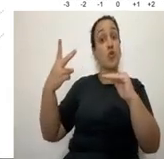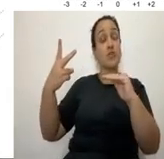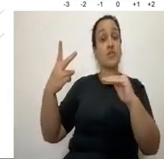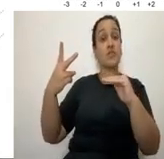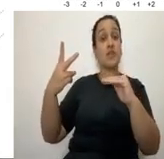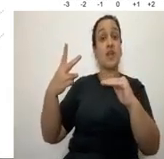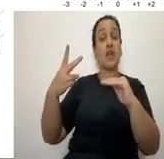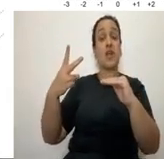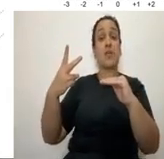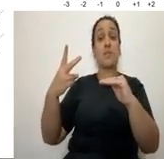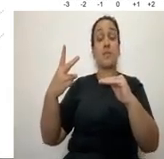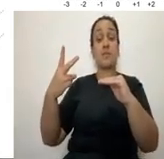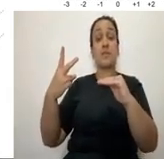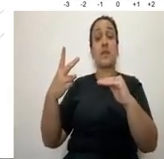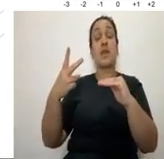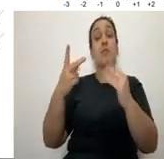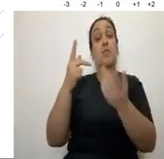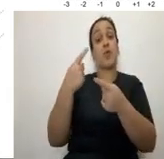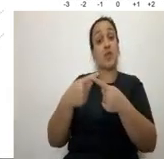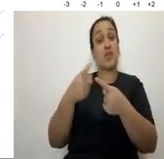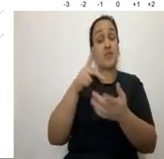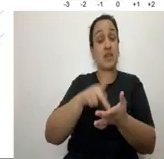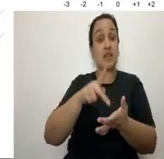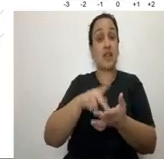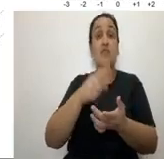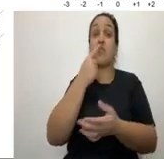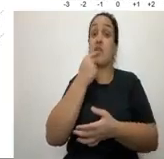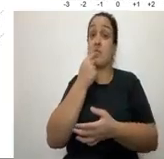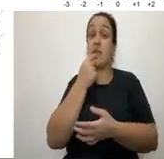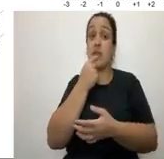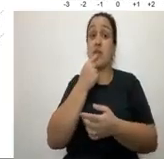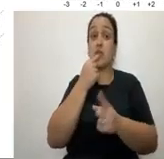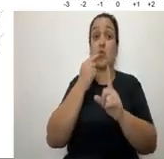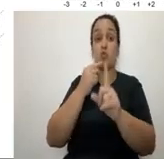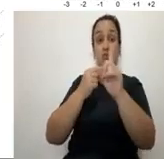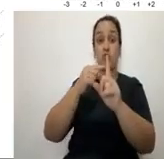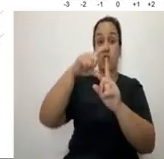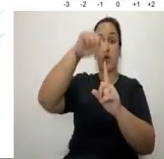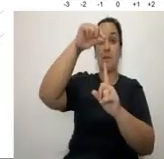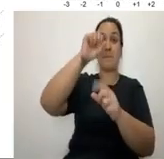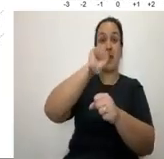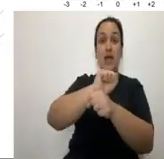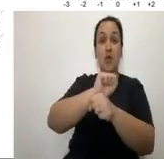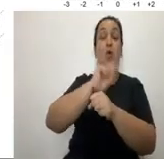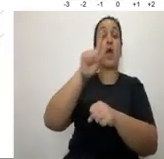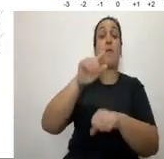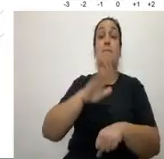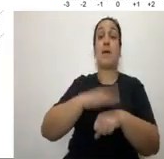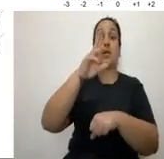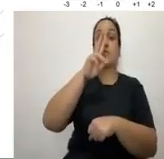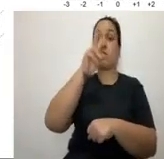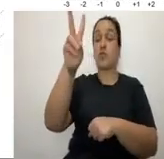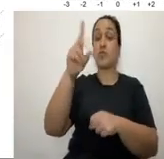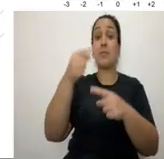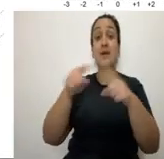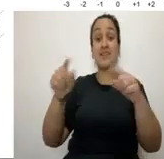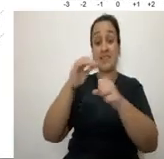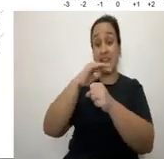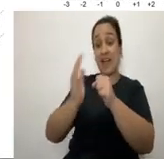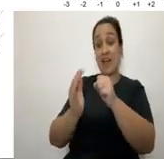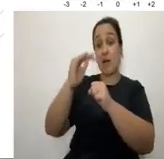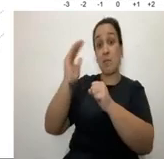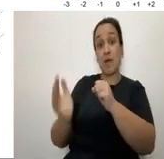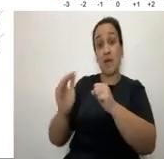É um desses dois, né, que na verdade é este em vermelho, é o elétron mais